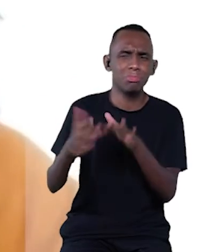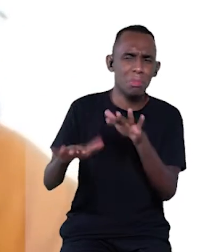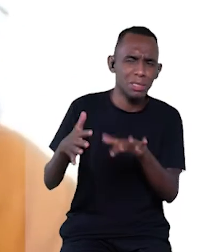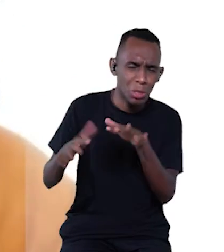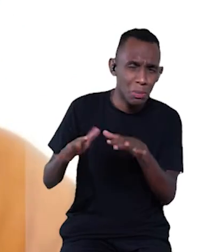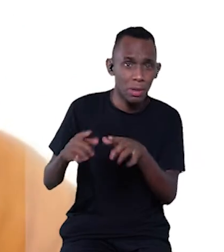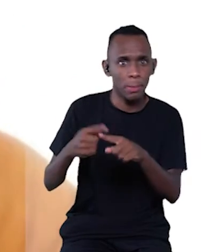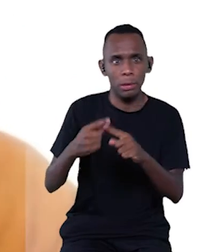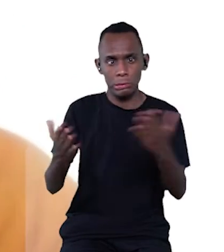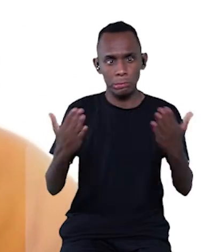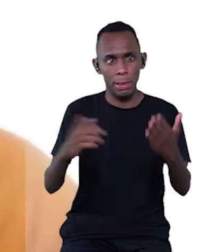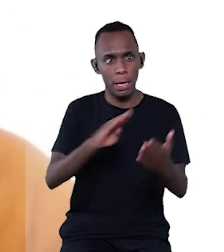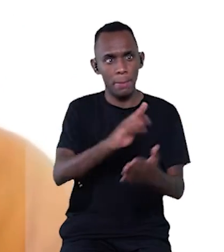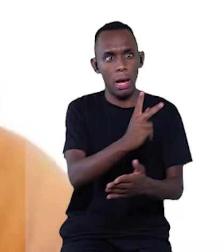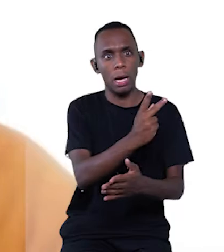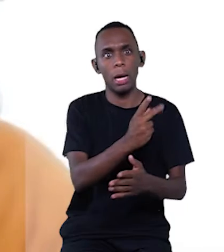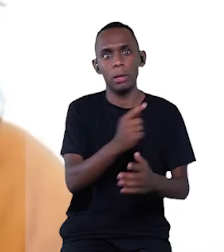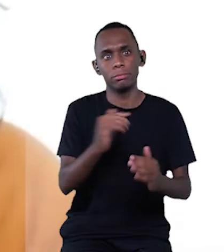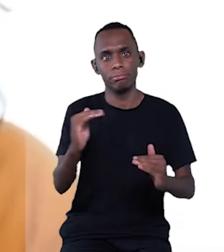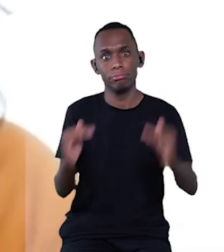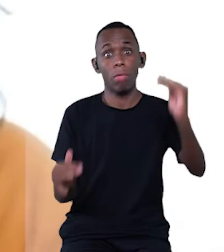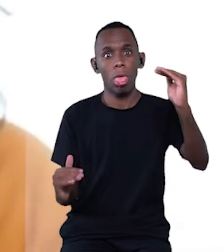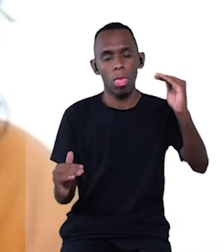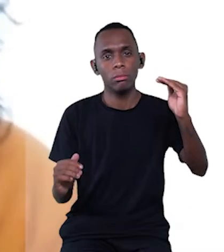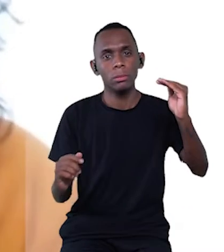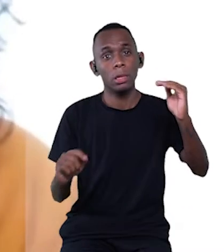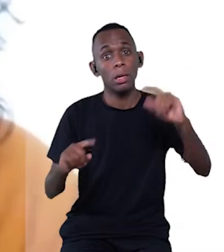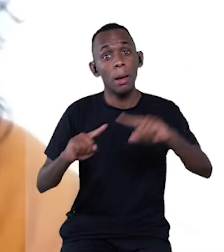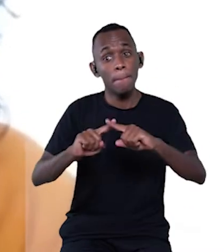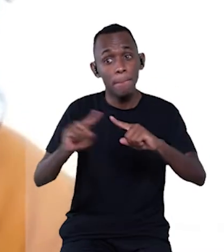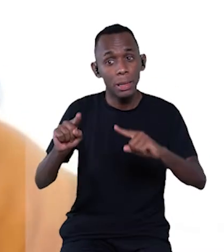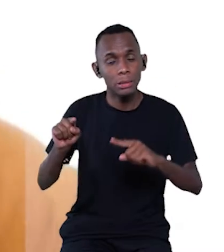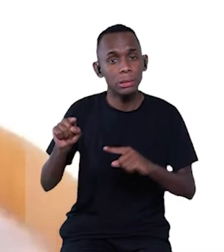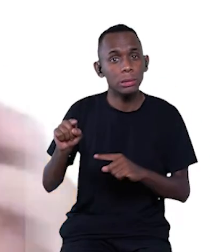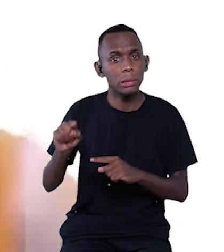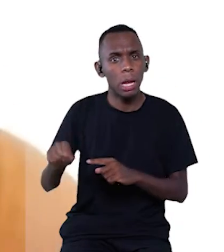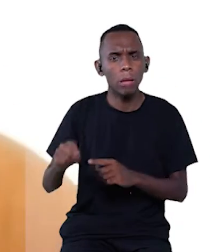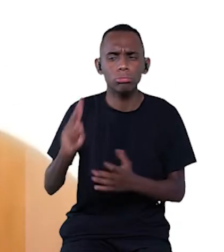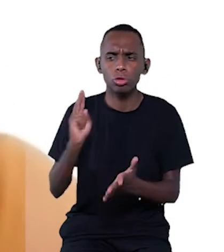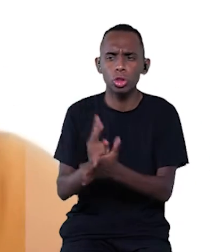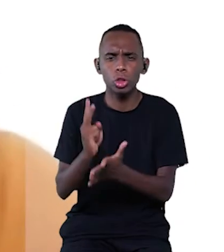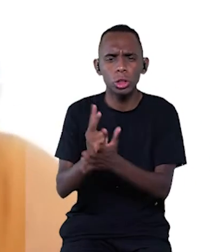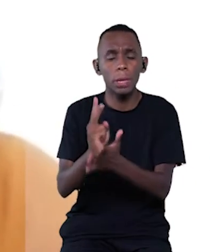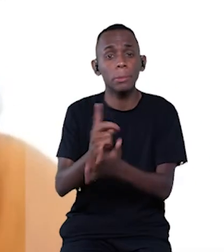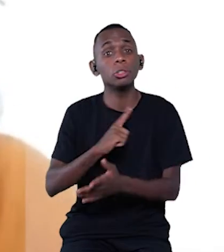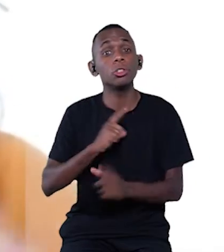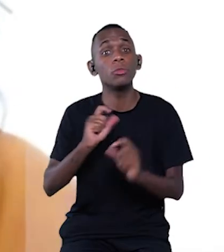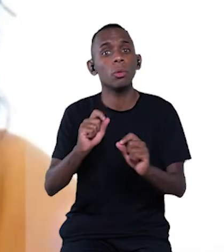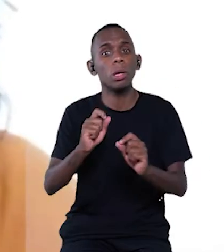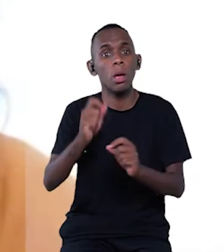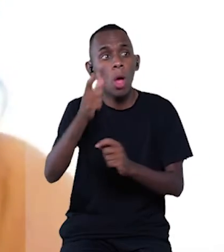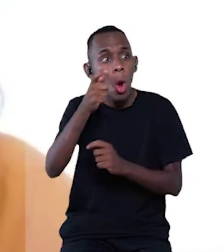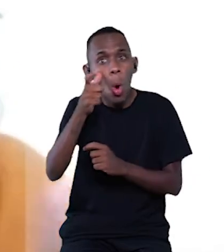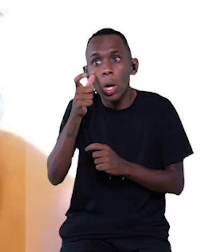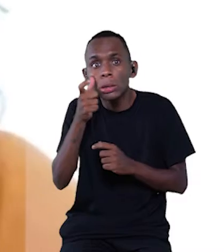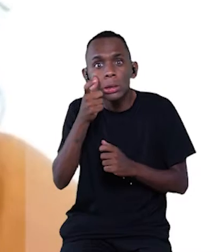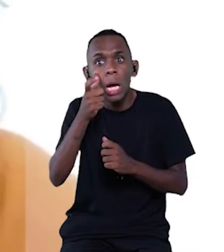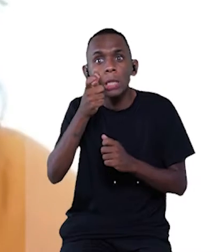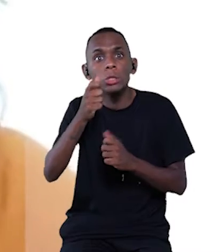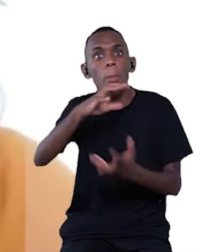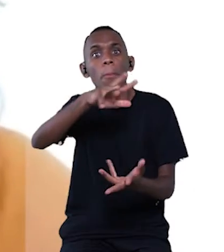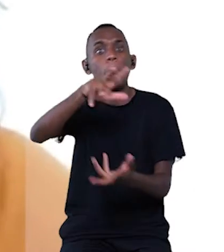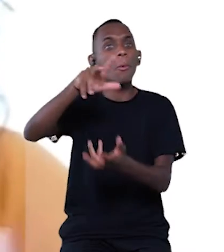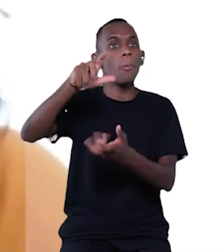Assim, comparando com Belo Horizonte, pequena, e eu sempre tive, desde criança, muita curiosidade sobre o mundo,